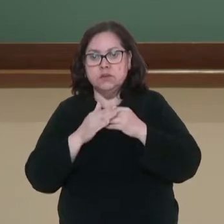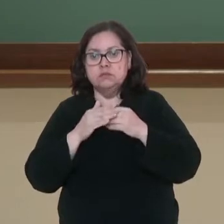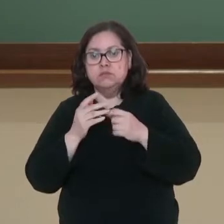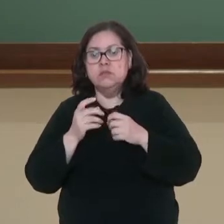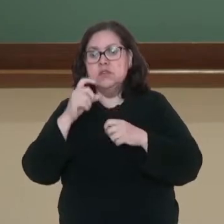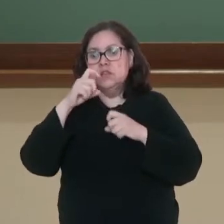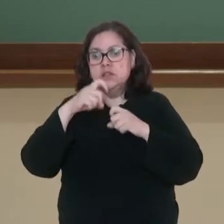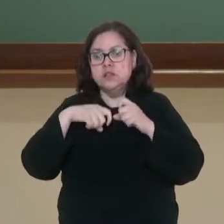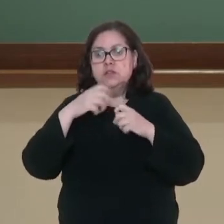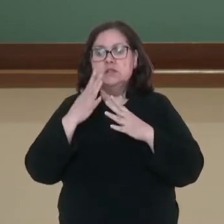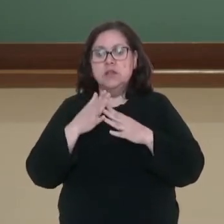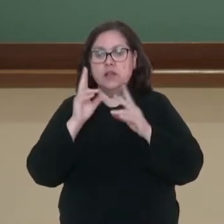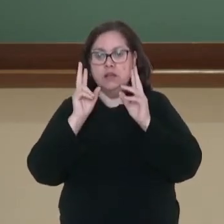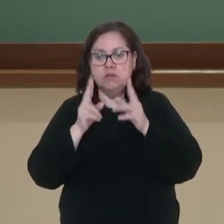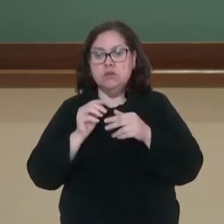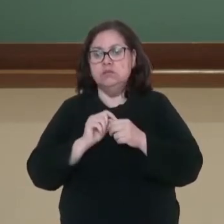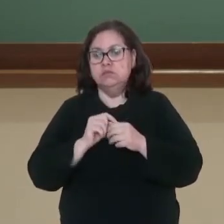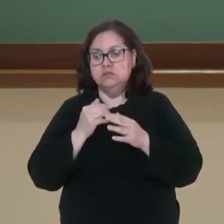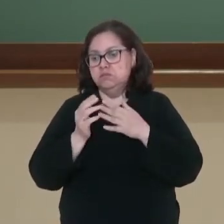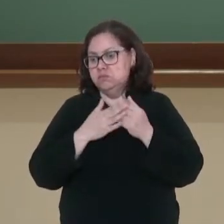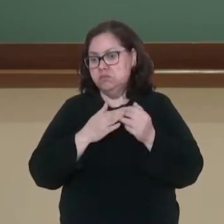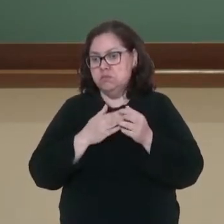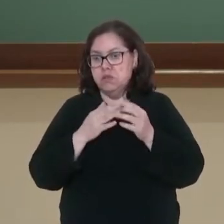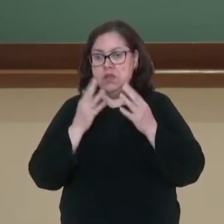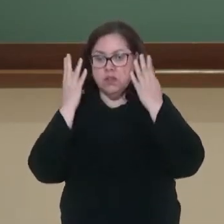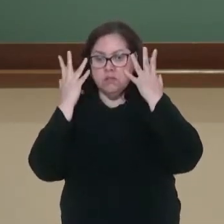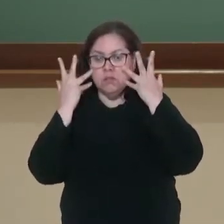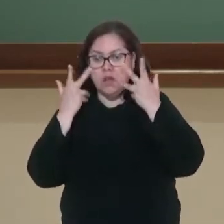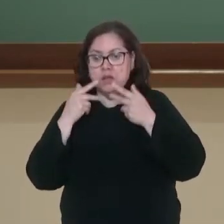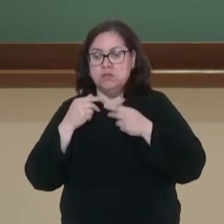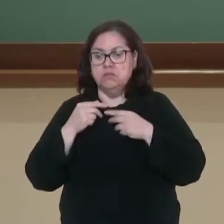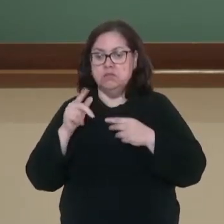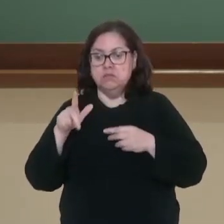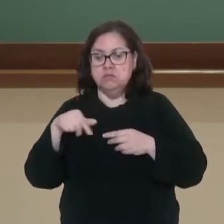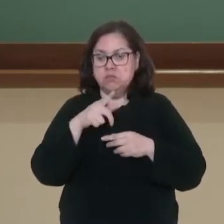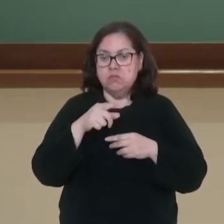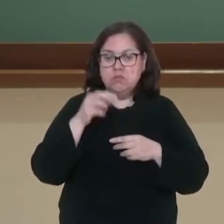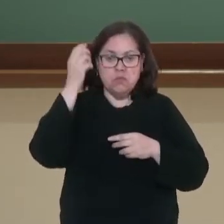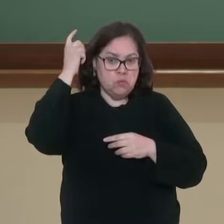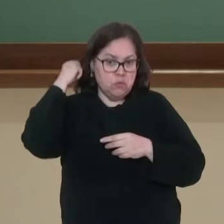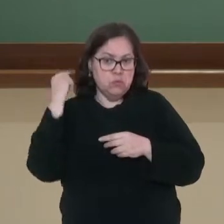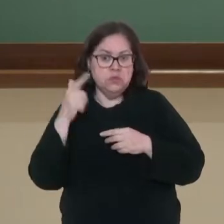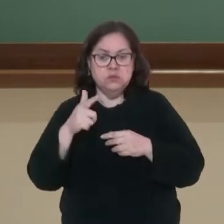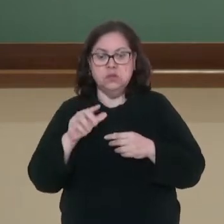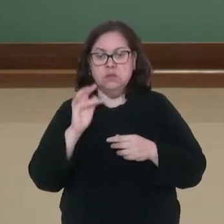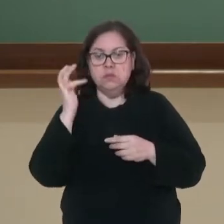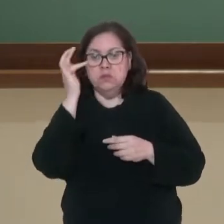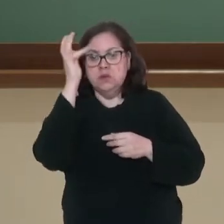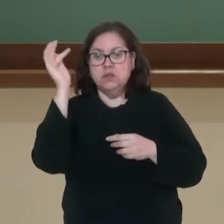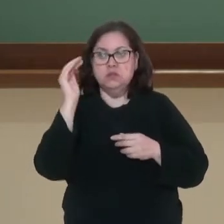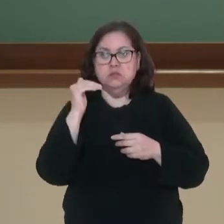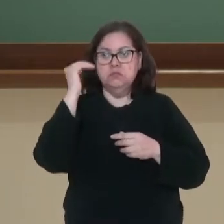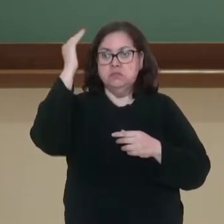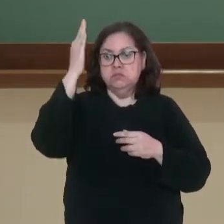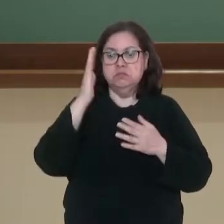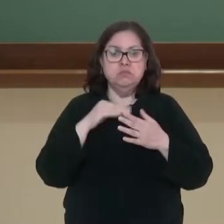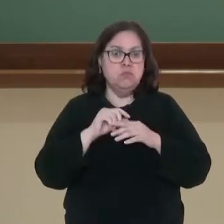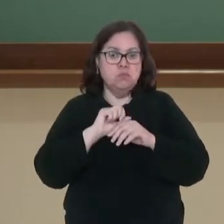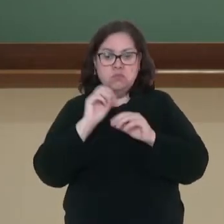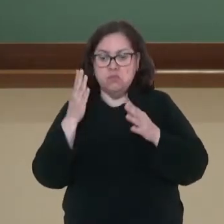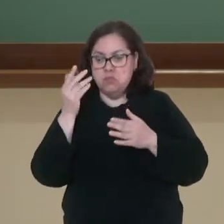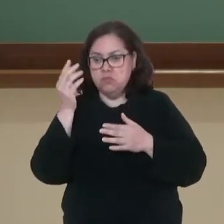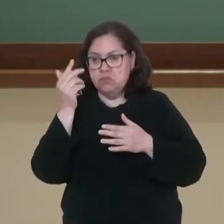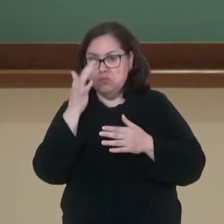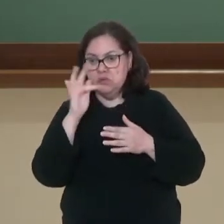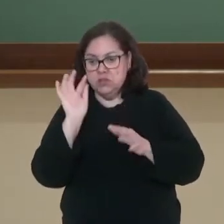sexuada, é sempre a mesma. Independente se seja animal vertebrado, invertebrado, plantas superiores ou